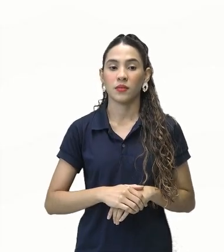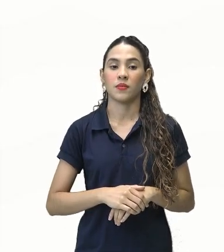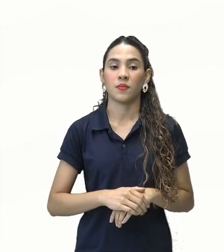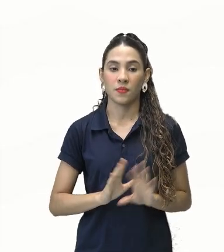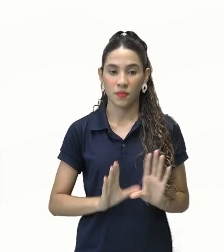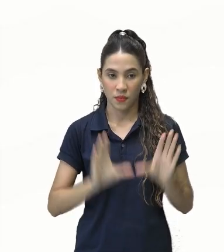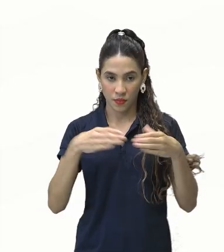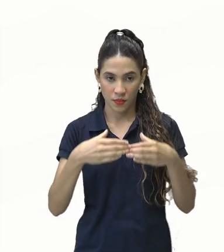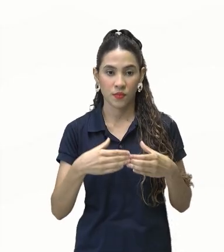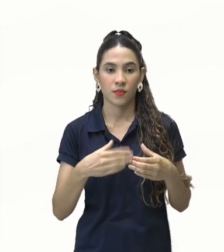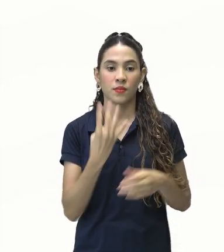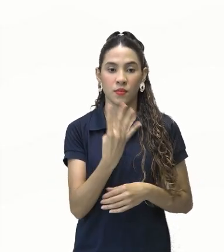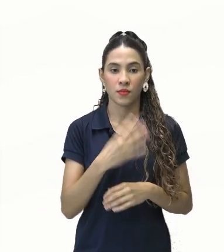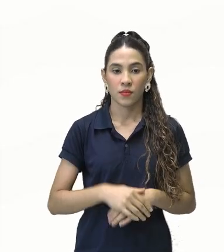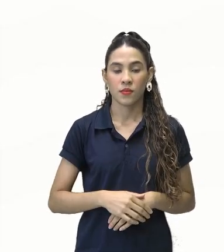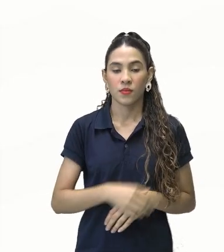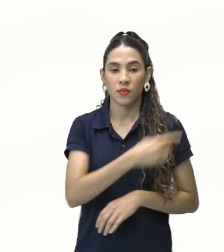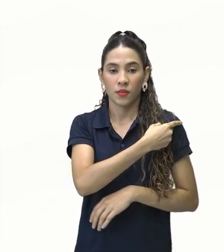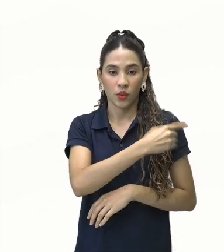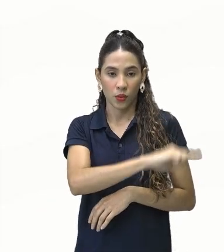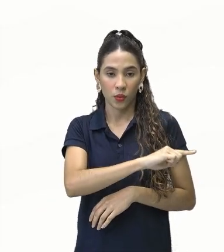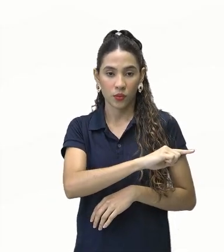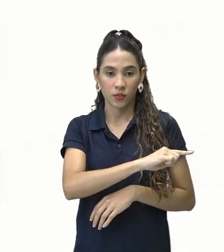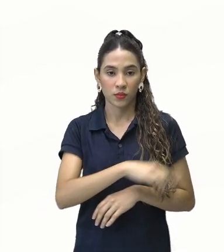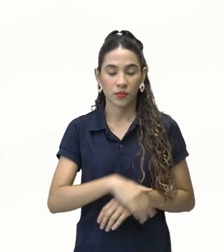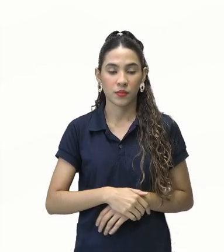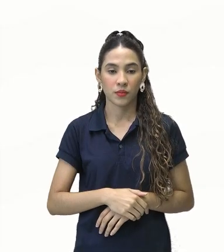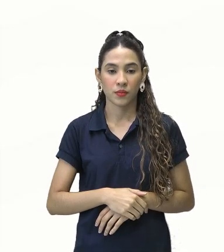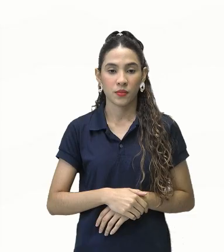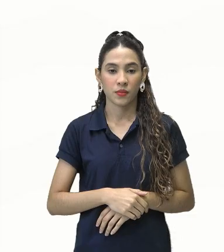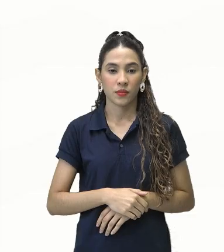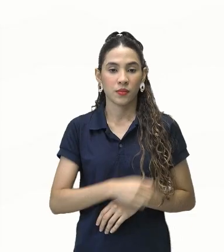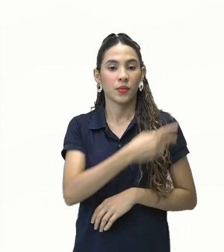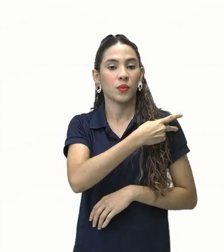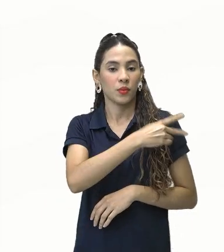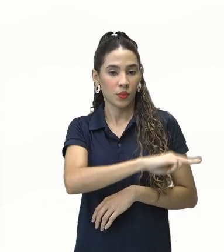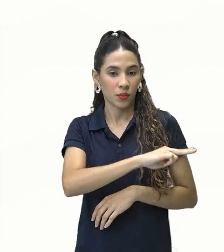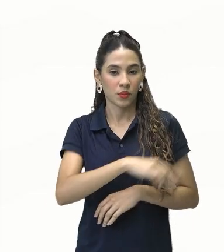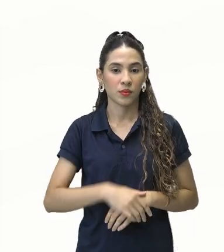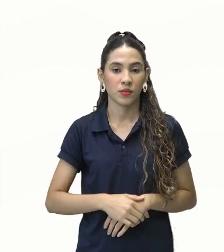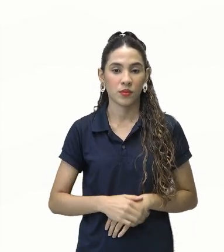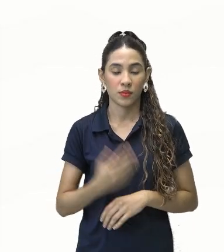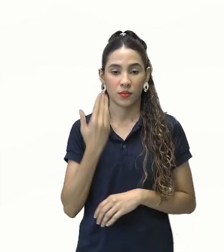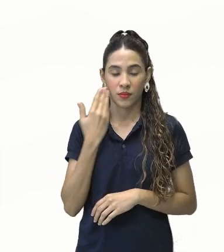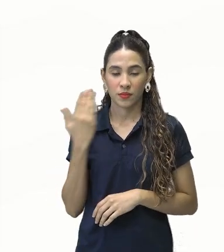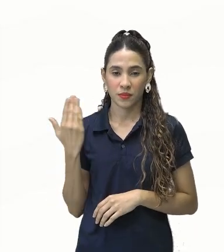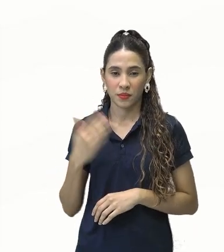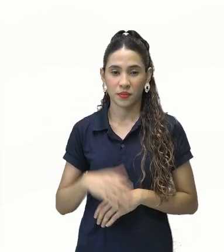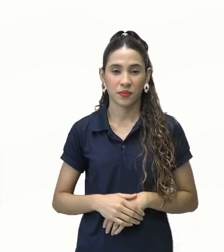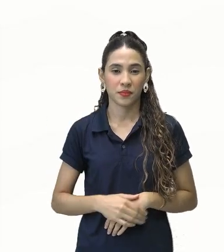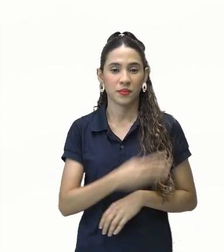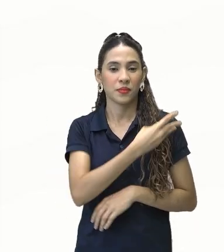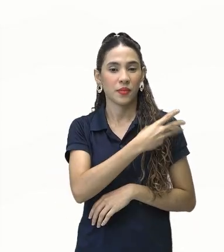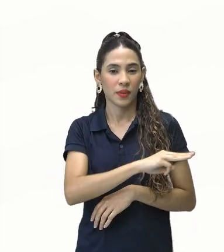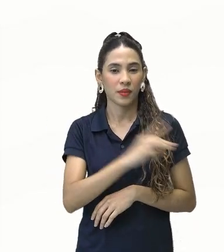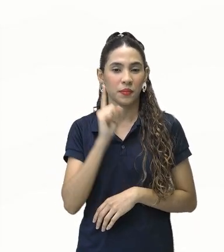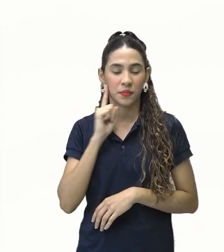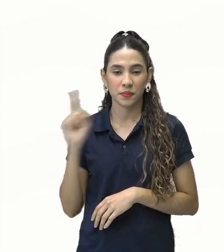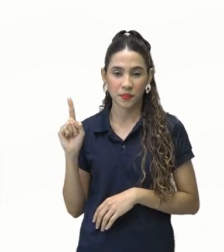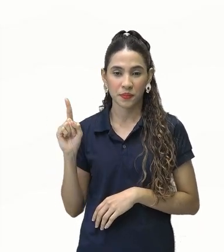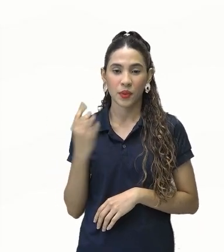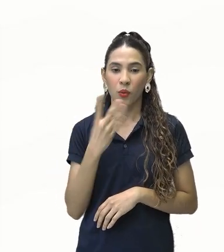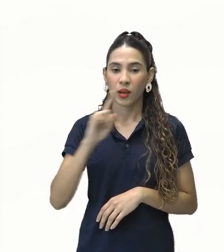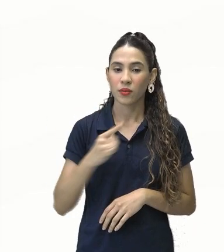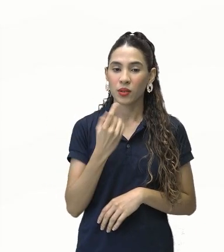4, série 1, 2, série 2, 2, alguma coisa, e série 3,